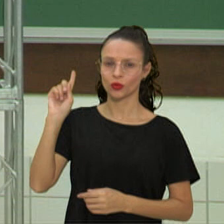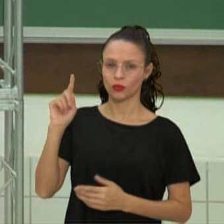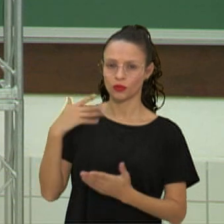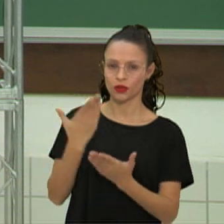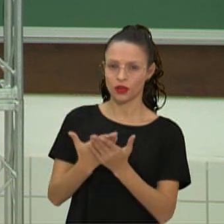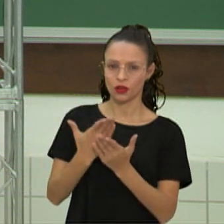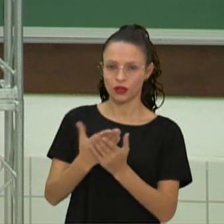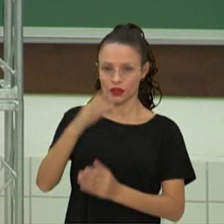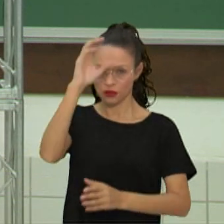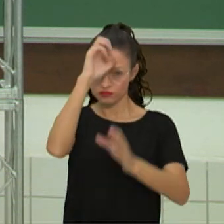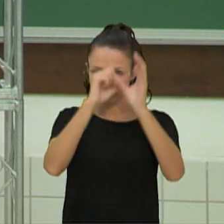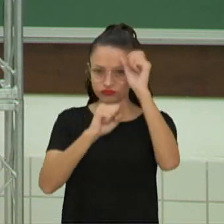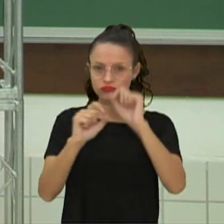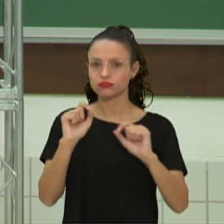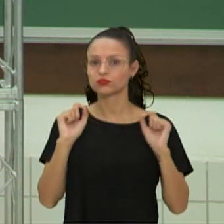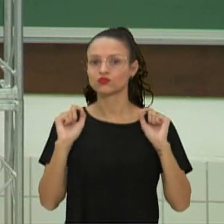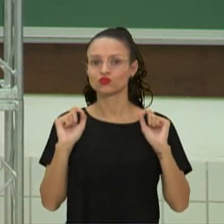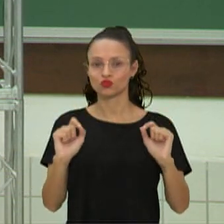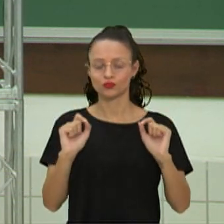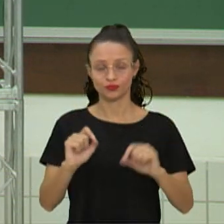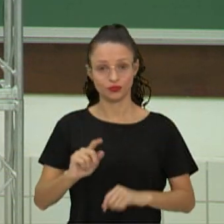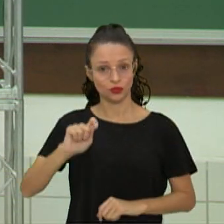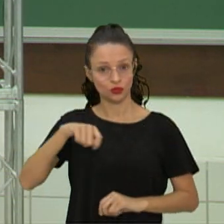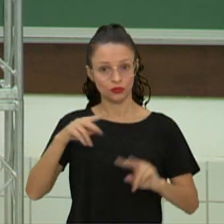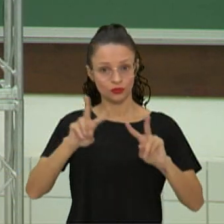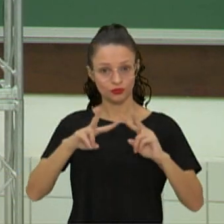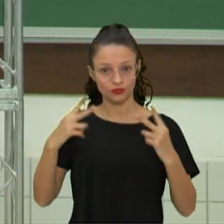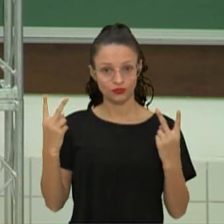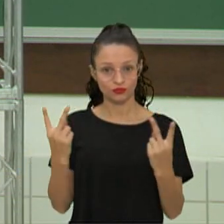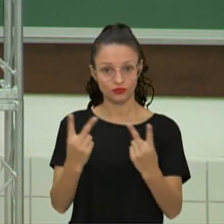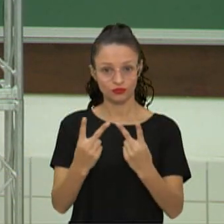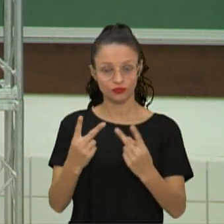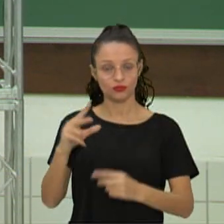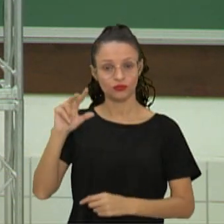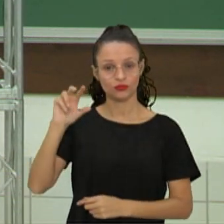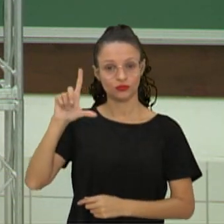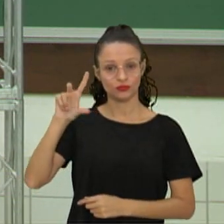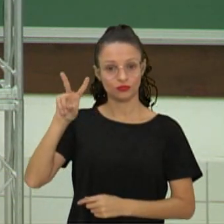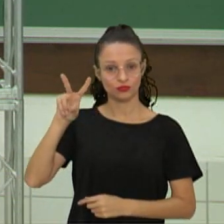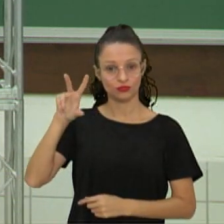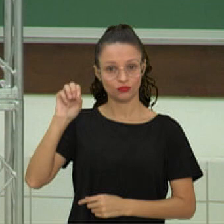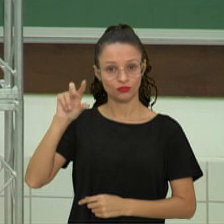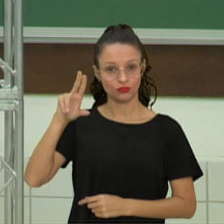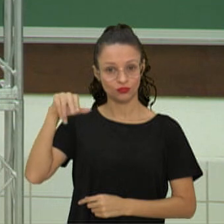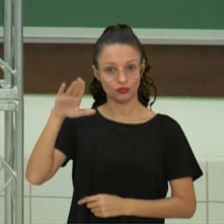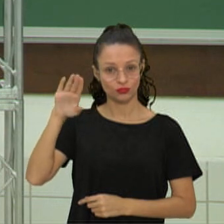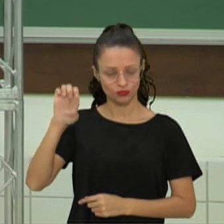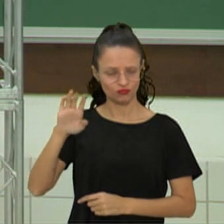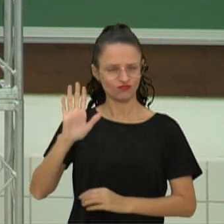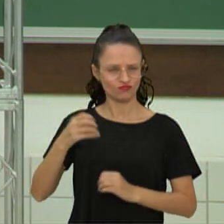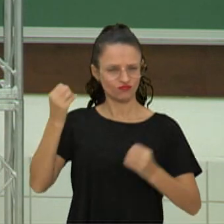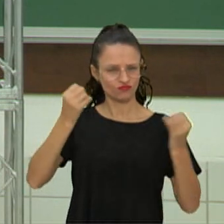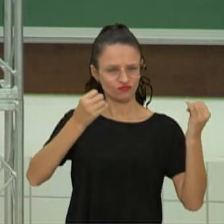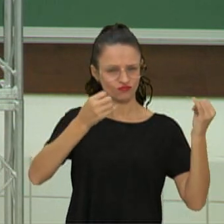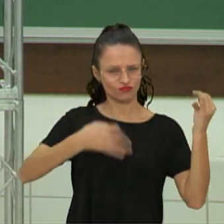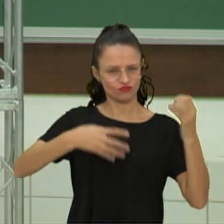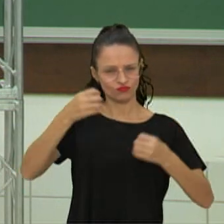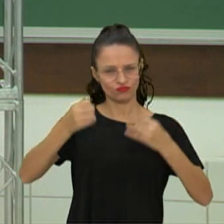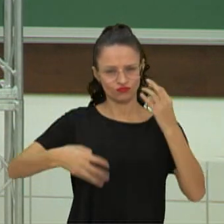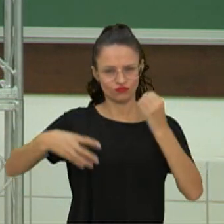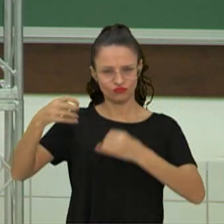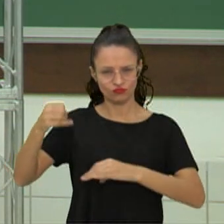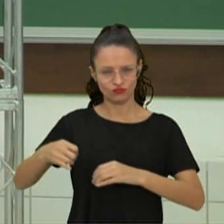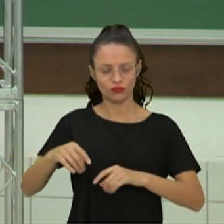só, nós conversamos sobre volume, né? Nós já estamos conversando sobre volume há algum tempo, né?